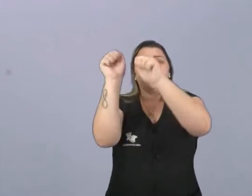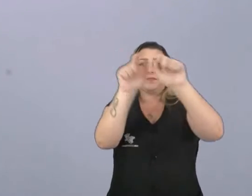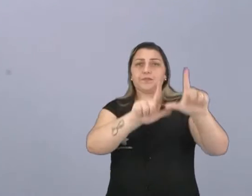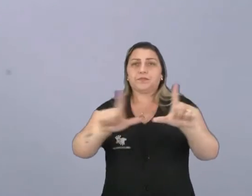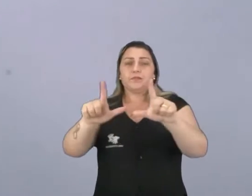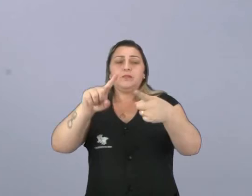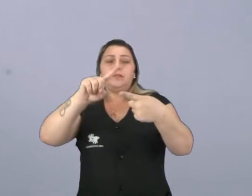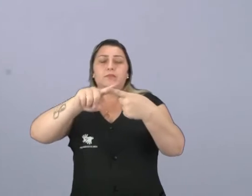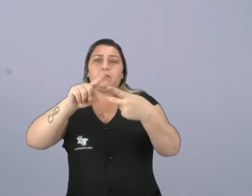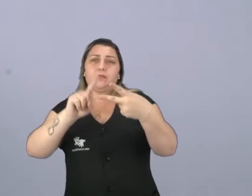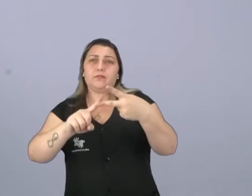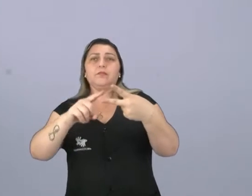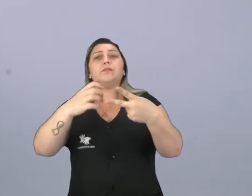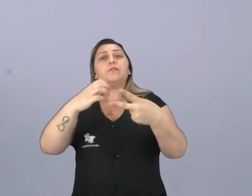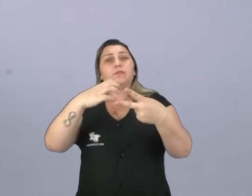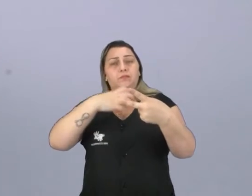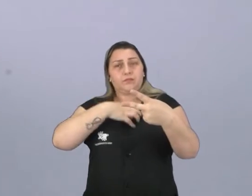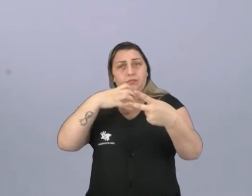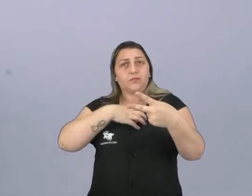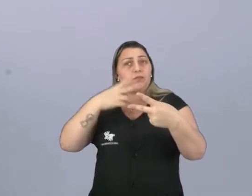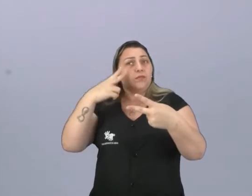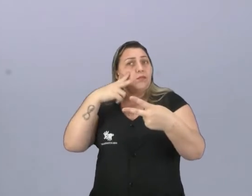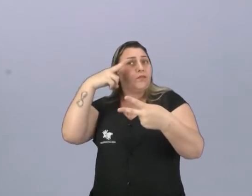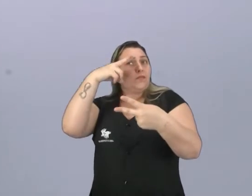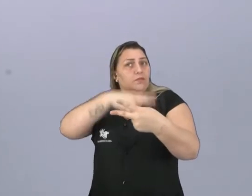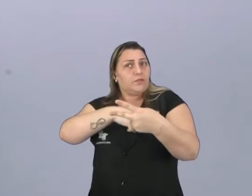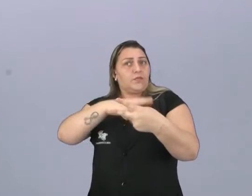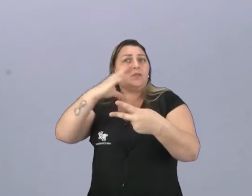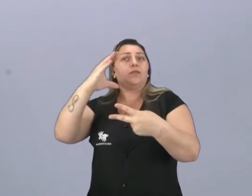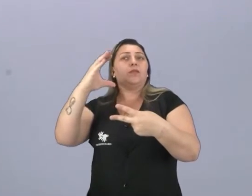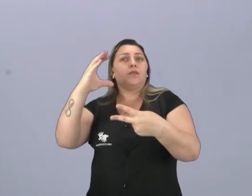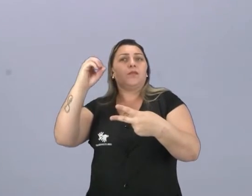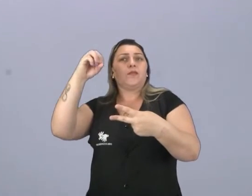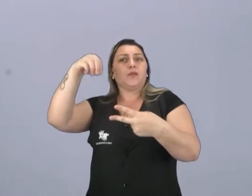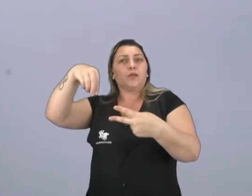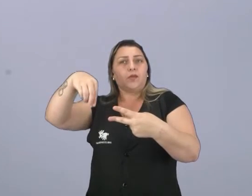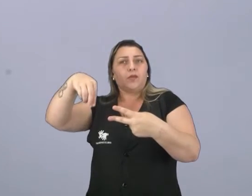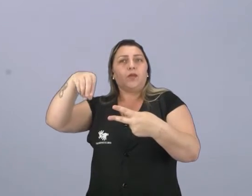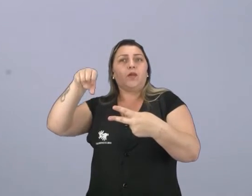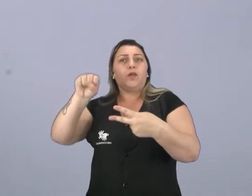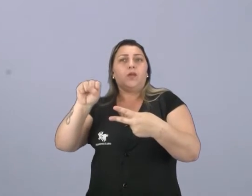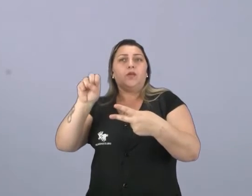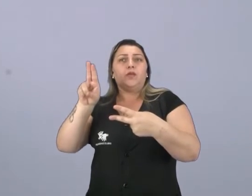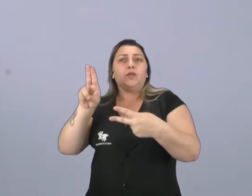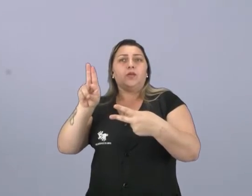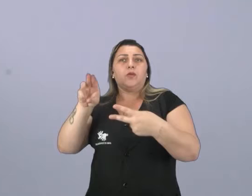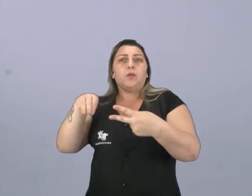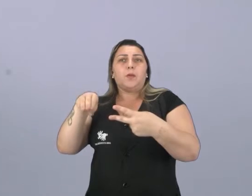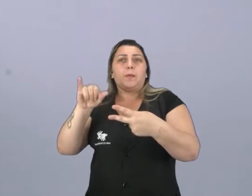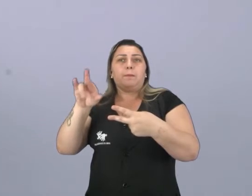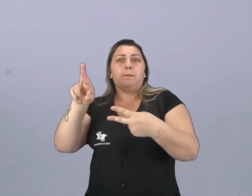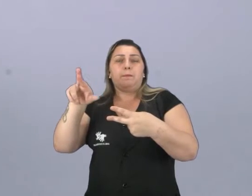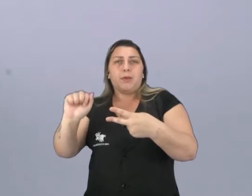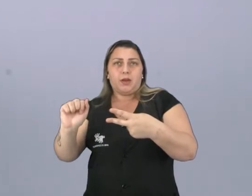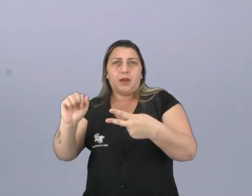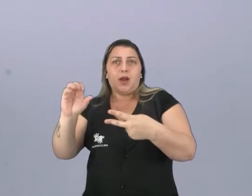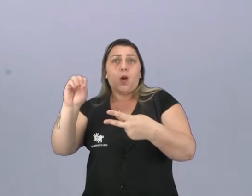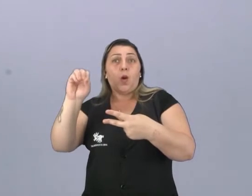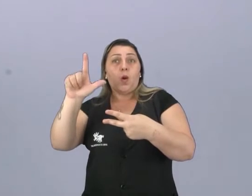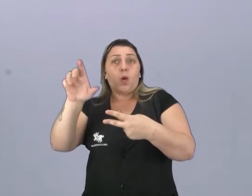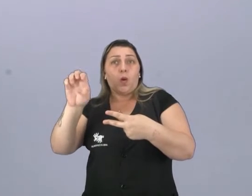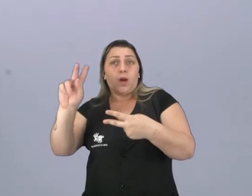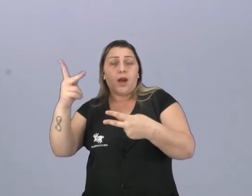nós temos 2 formas verbais, olhei e consumira. Olhei é pretérito